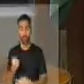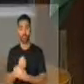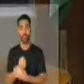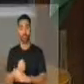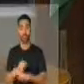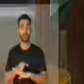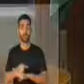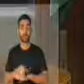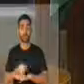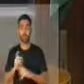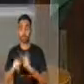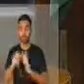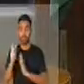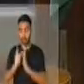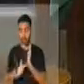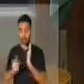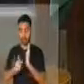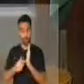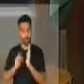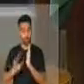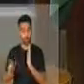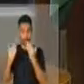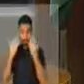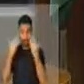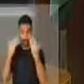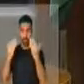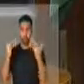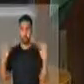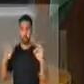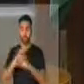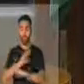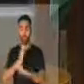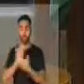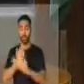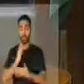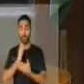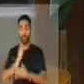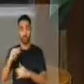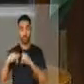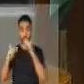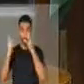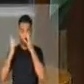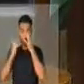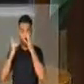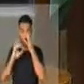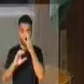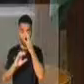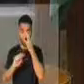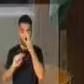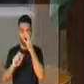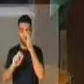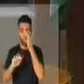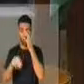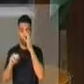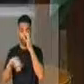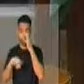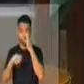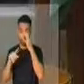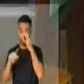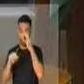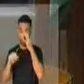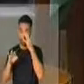acesso. O projeto aqui apresentado e aprovado nesta casa pela deputada Carmen Zanotto